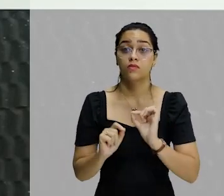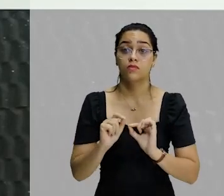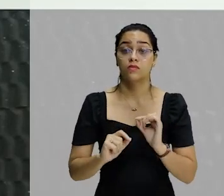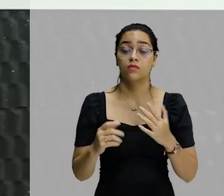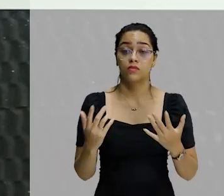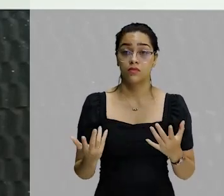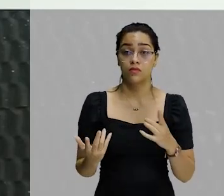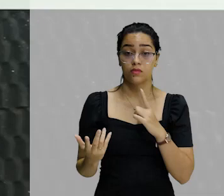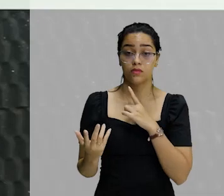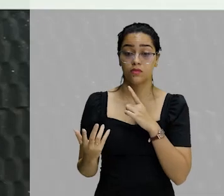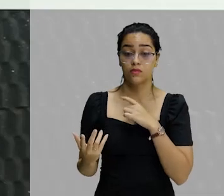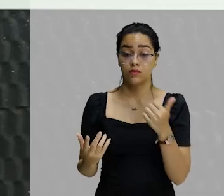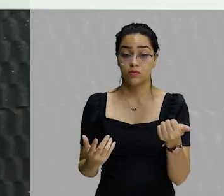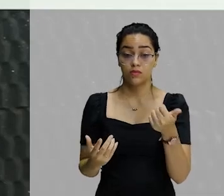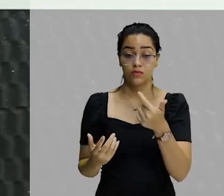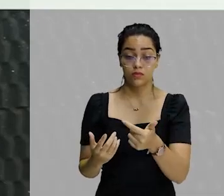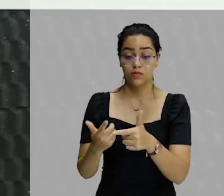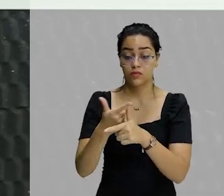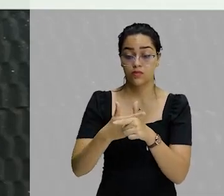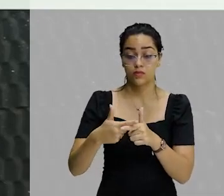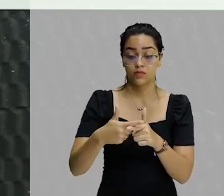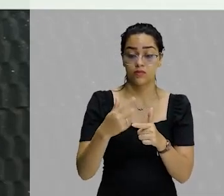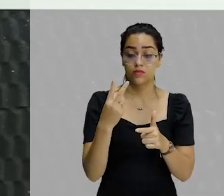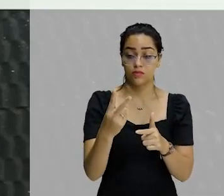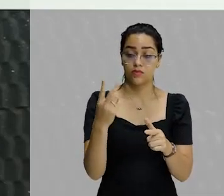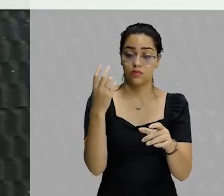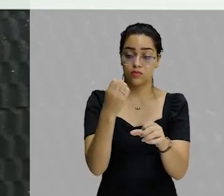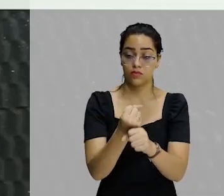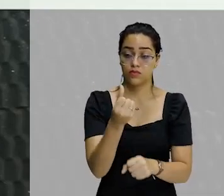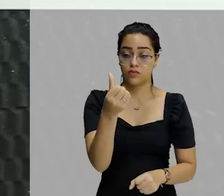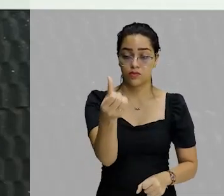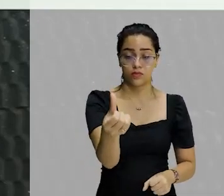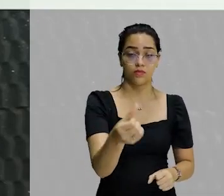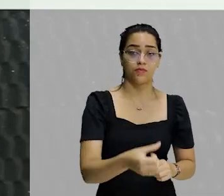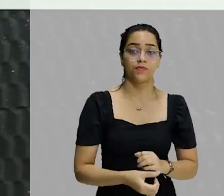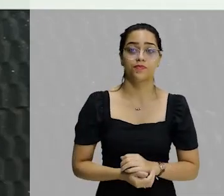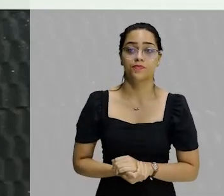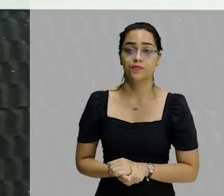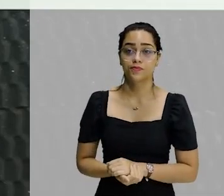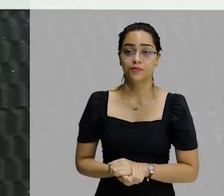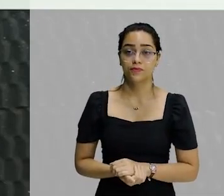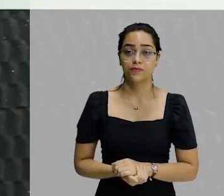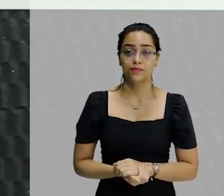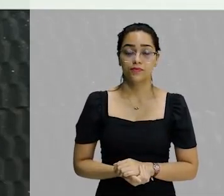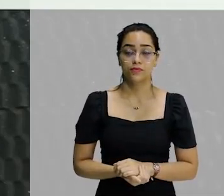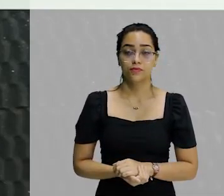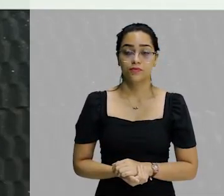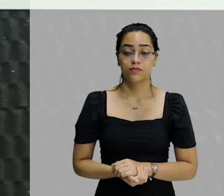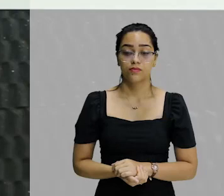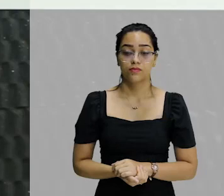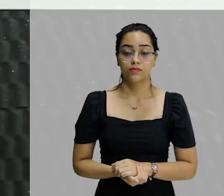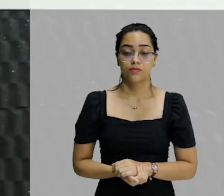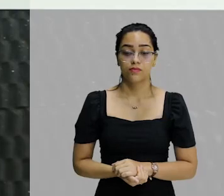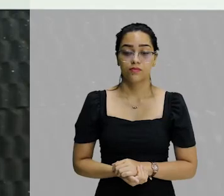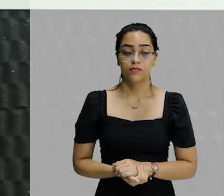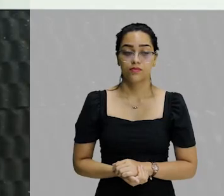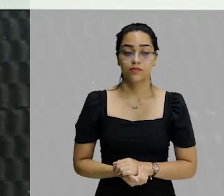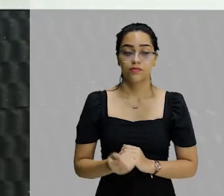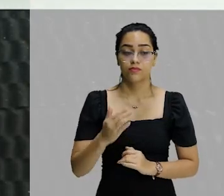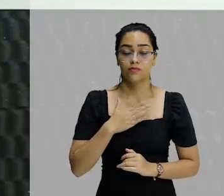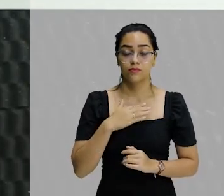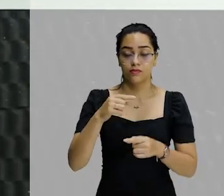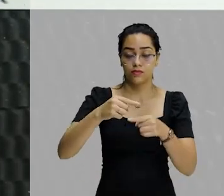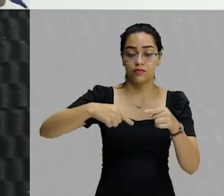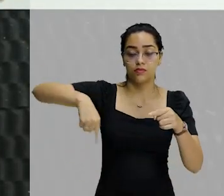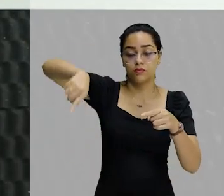o raio vai ser 12 dividido por 2, que é igual a 6 centímetros. Então, a minha esfera tem